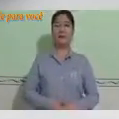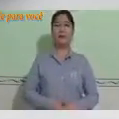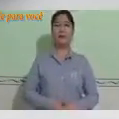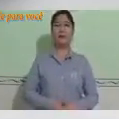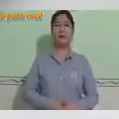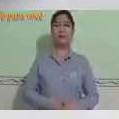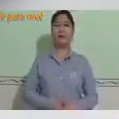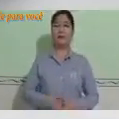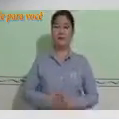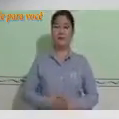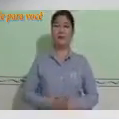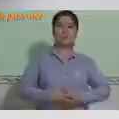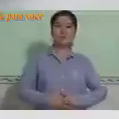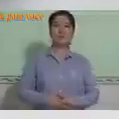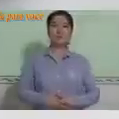intestinal.